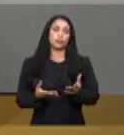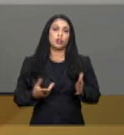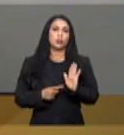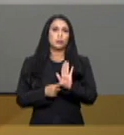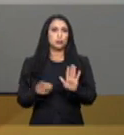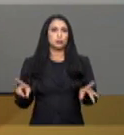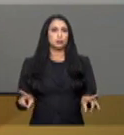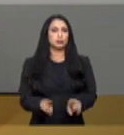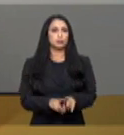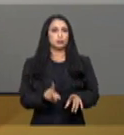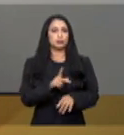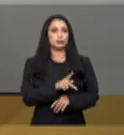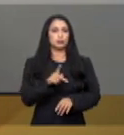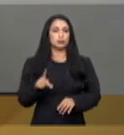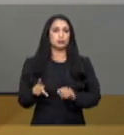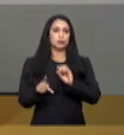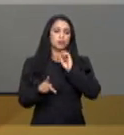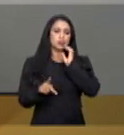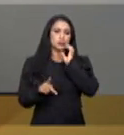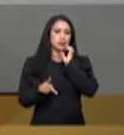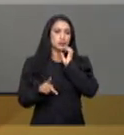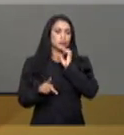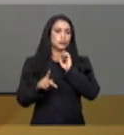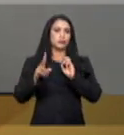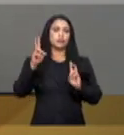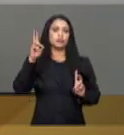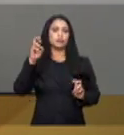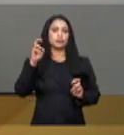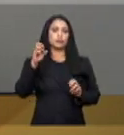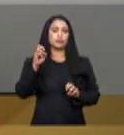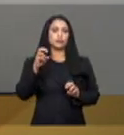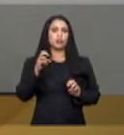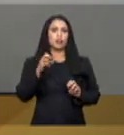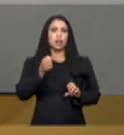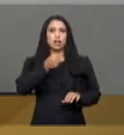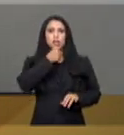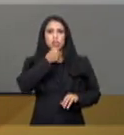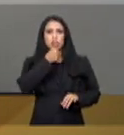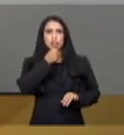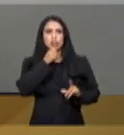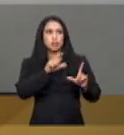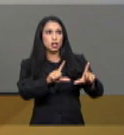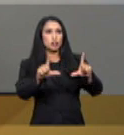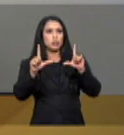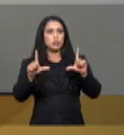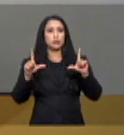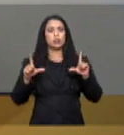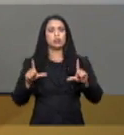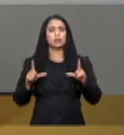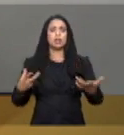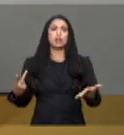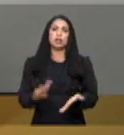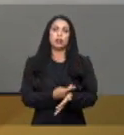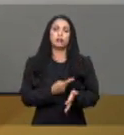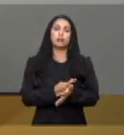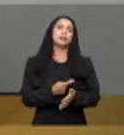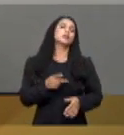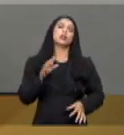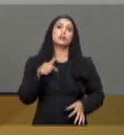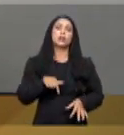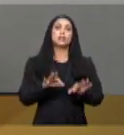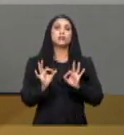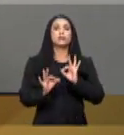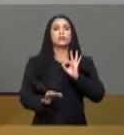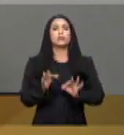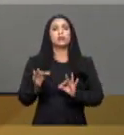Aponta ainda, senhor presidente, senhores ministros, matérias jornalísticas sobre as consequências desse julgamento, assevera que haveria